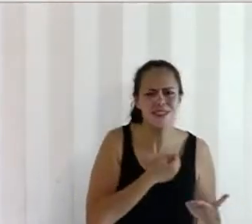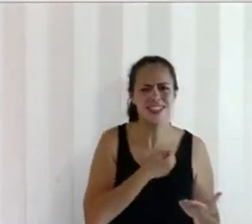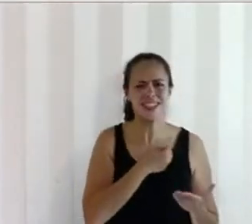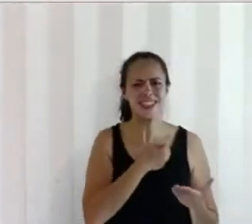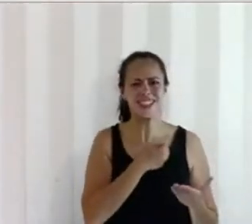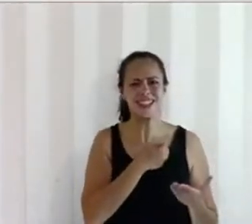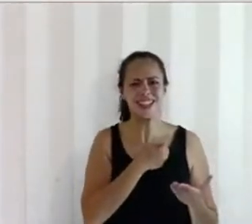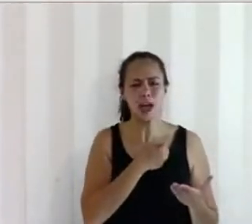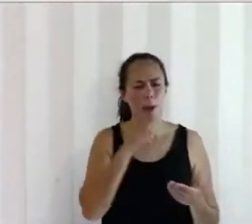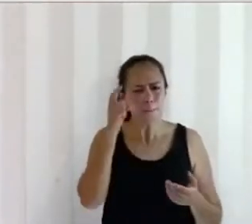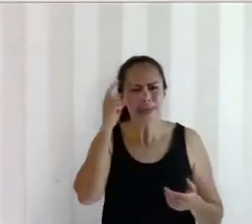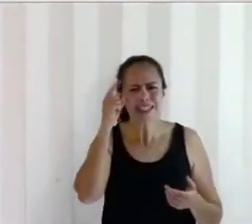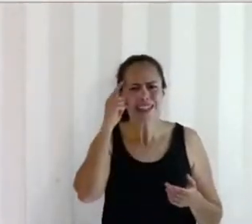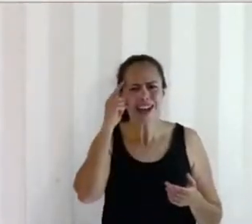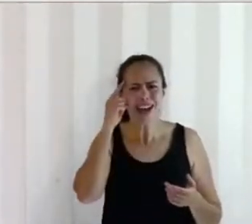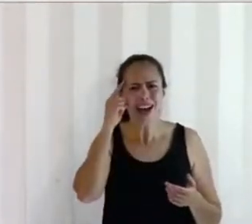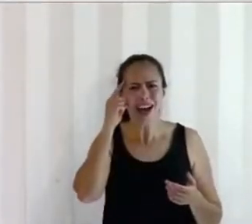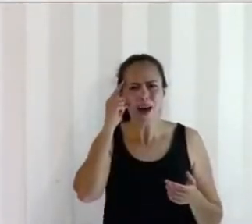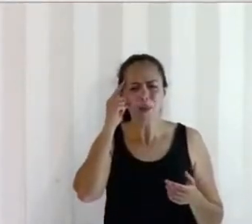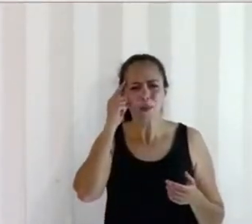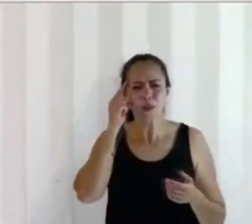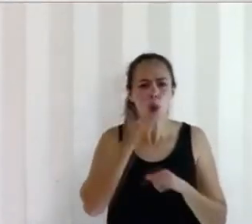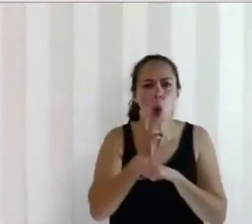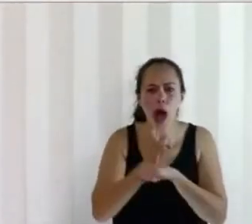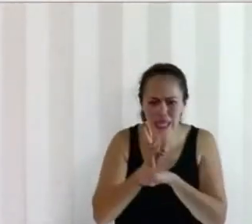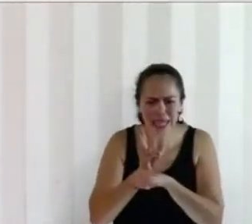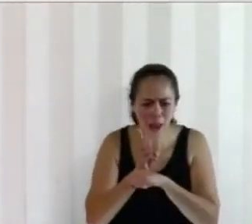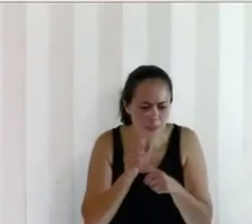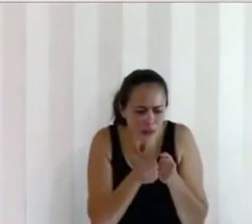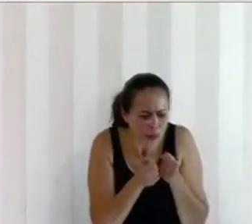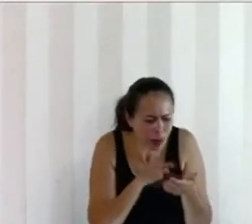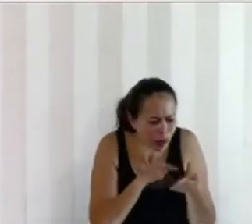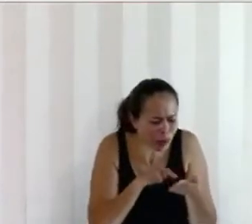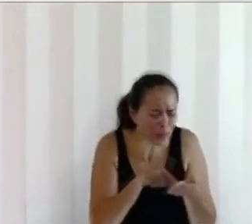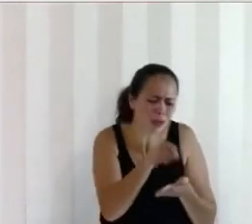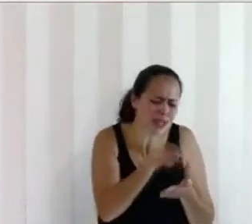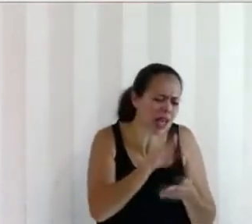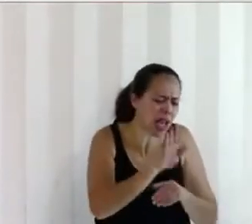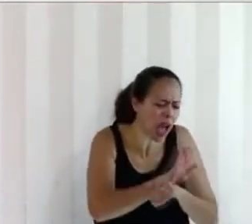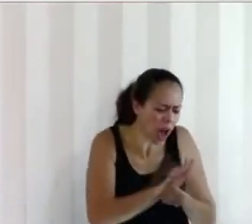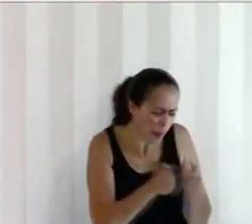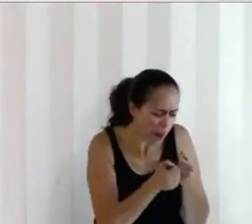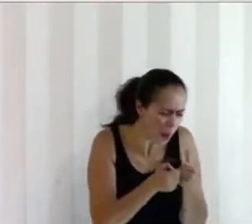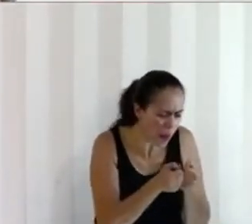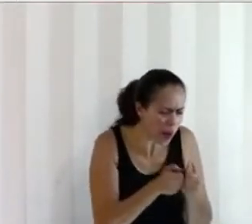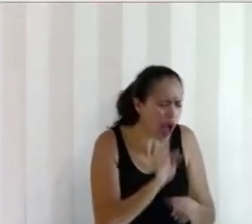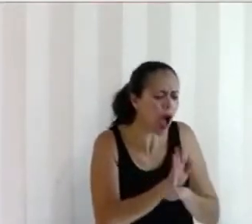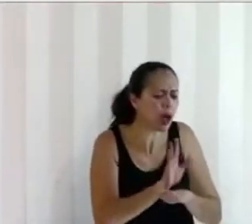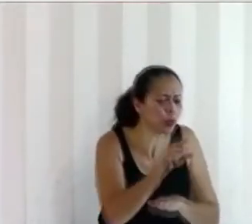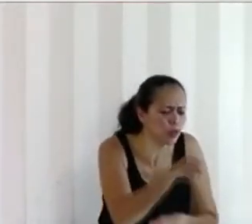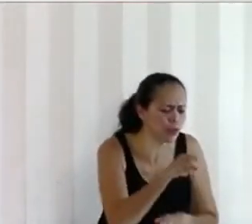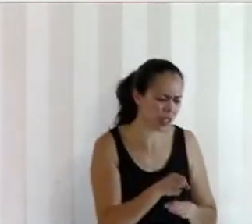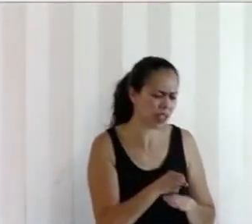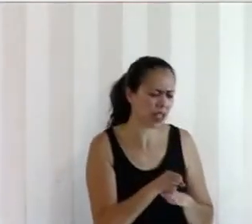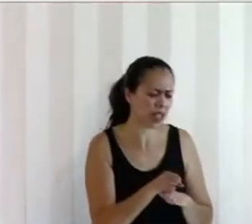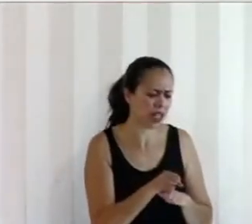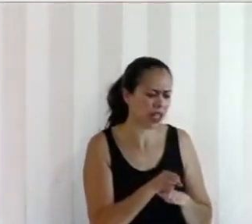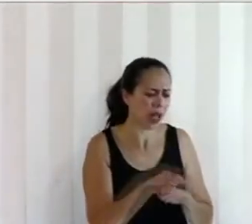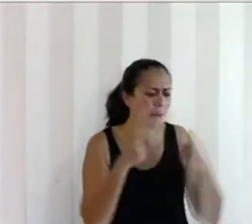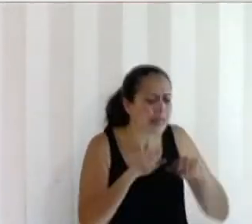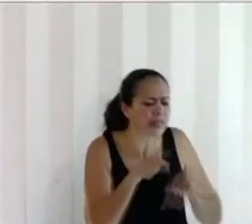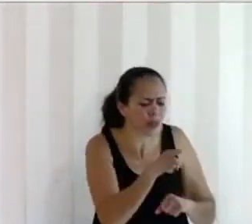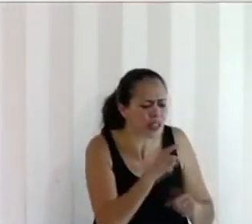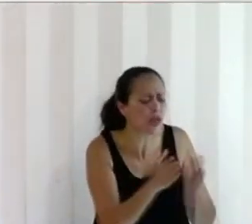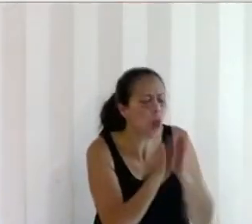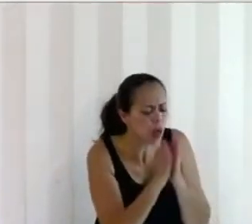WhatsApp, nosso Facebook, nosso Instagram, já pensou? Você já pensou nós cristãos felizes, obedientes